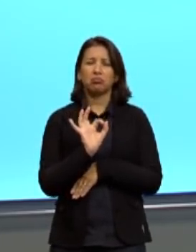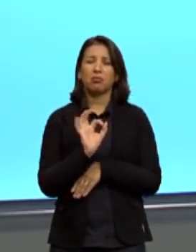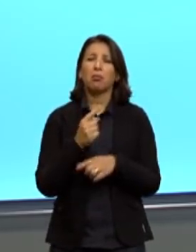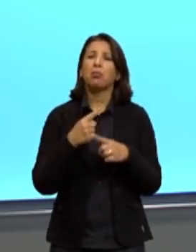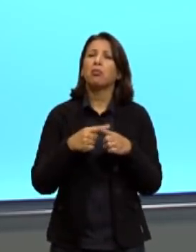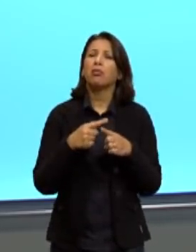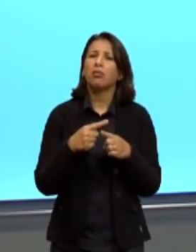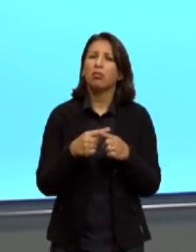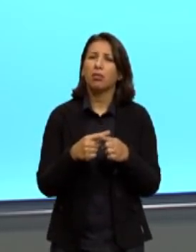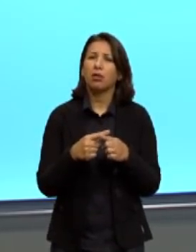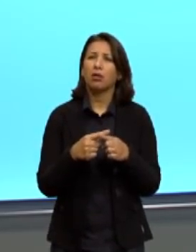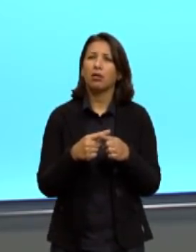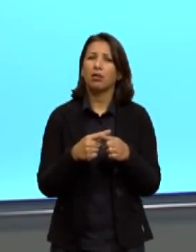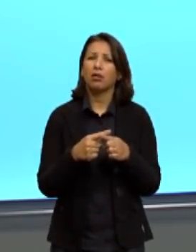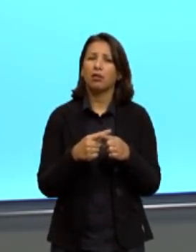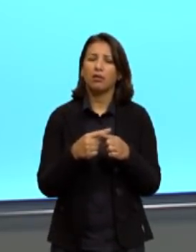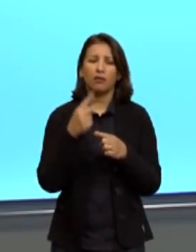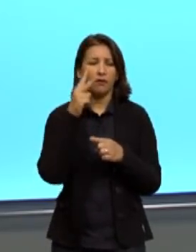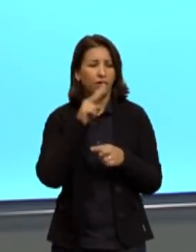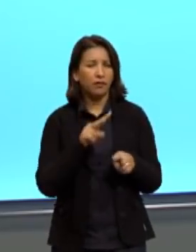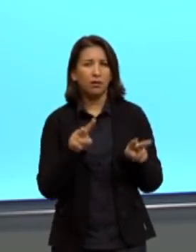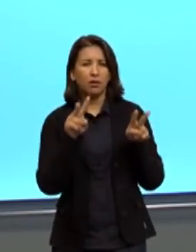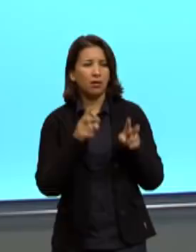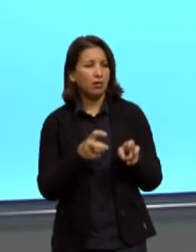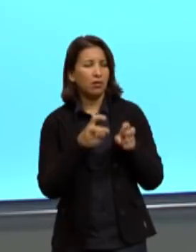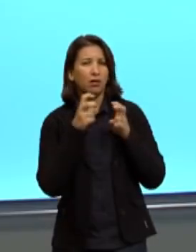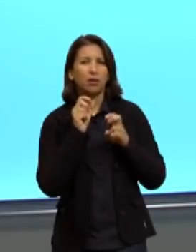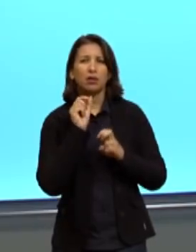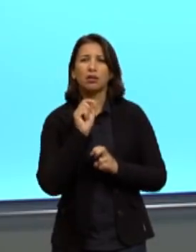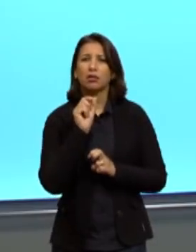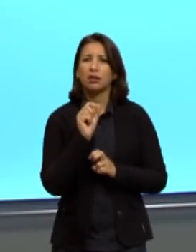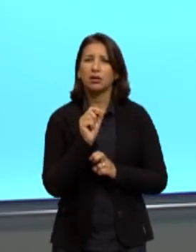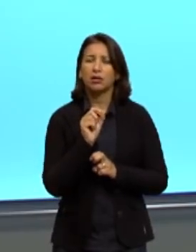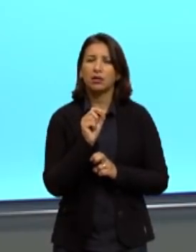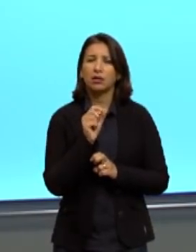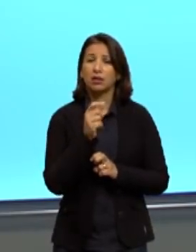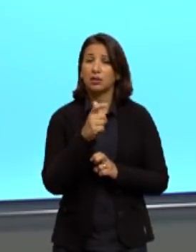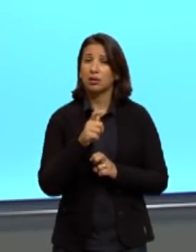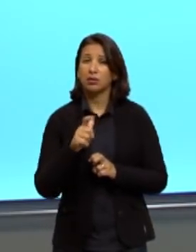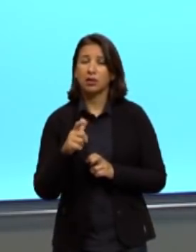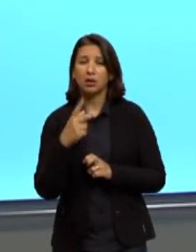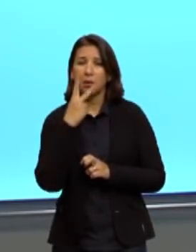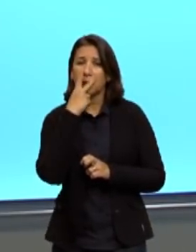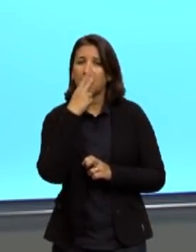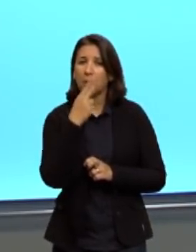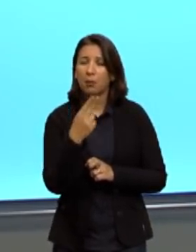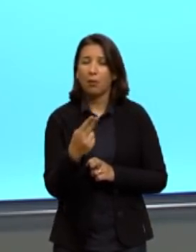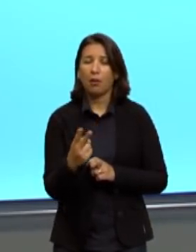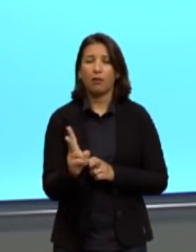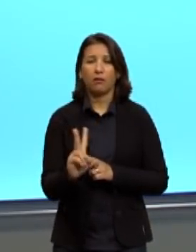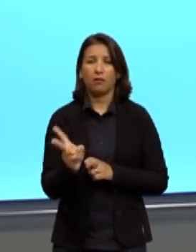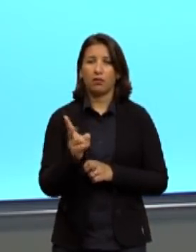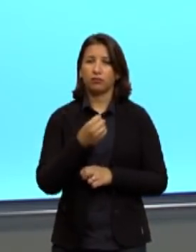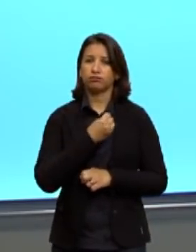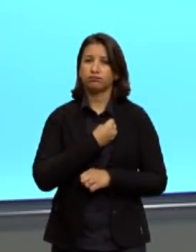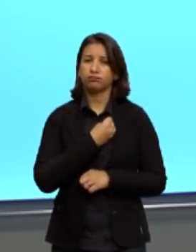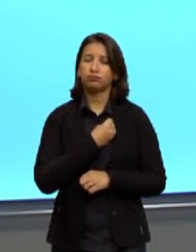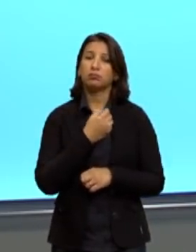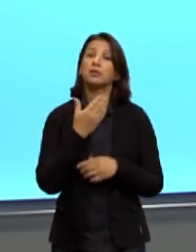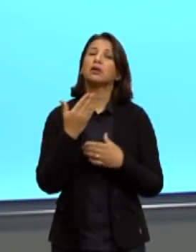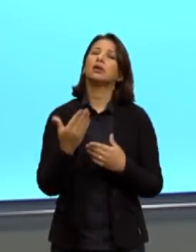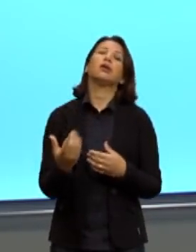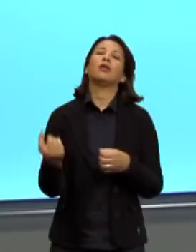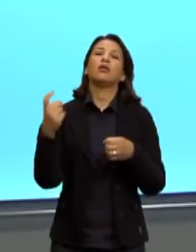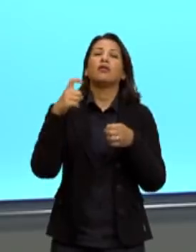né visivelmente eu percebo que não vão ter as mesmas medidas certo e aí